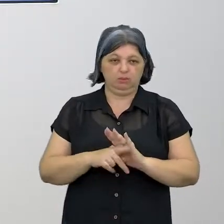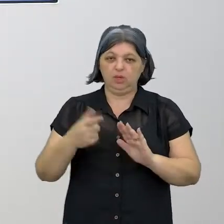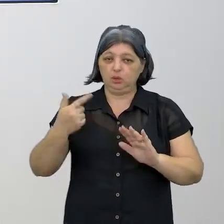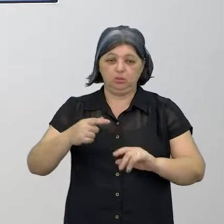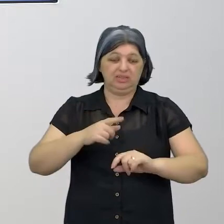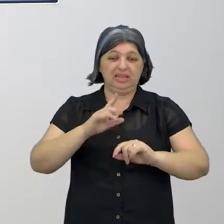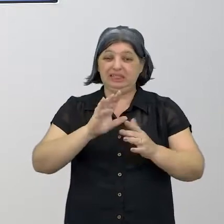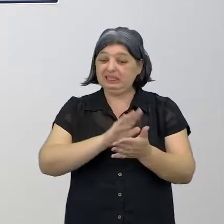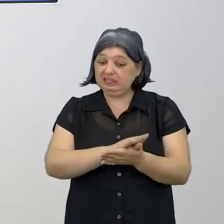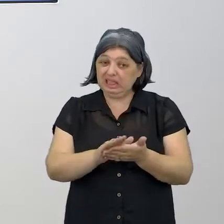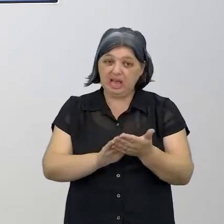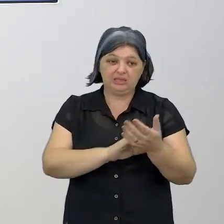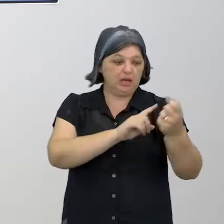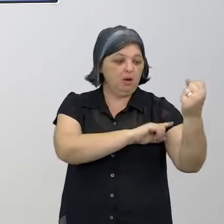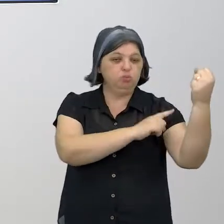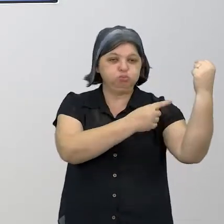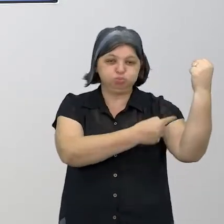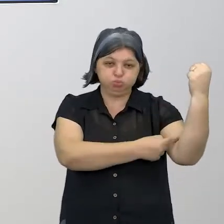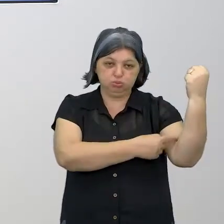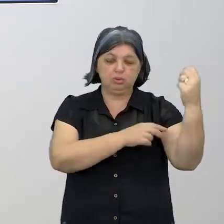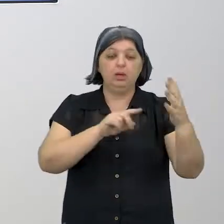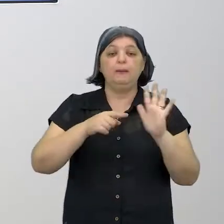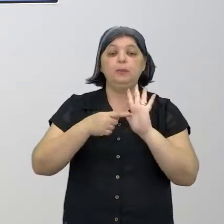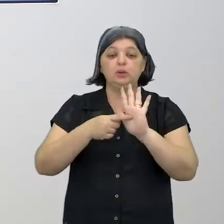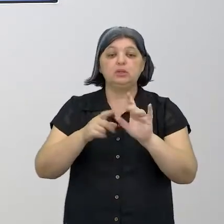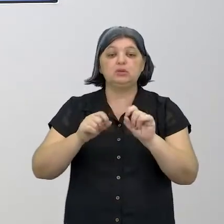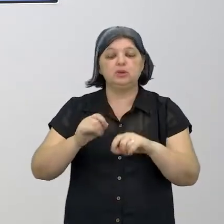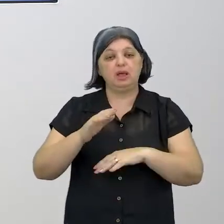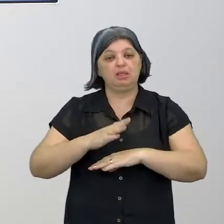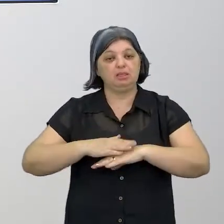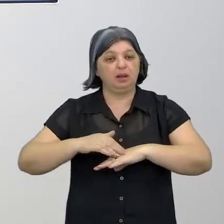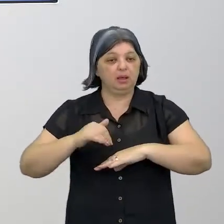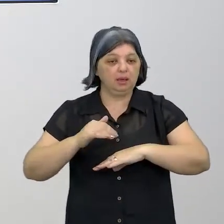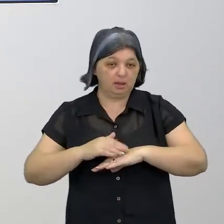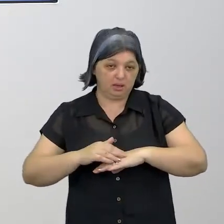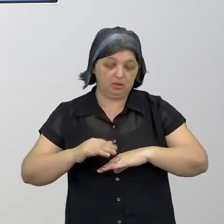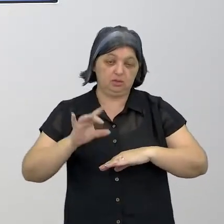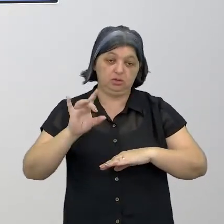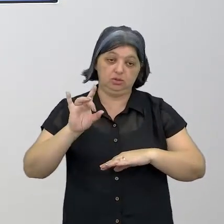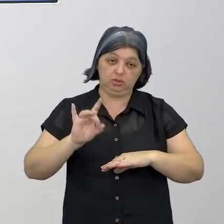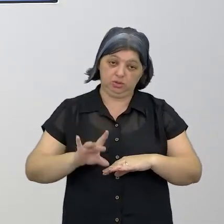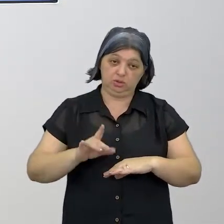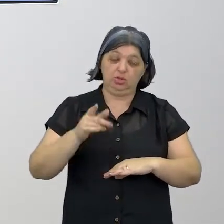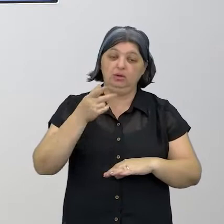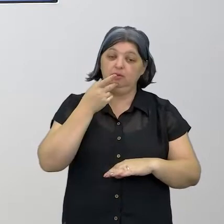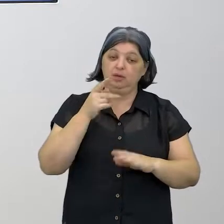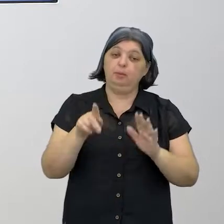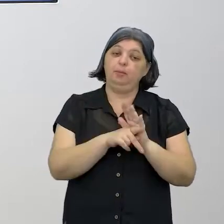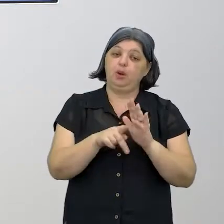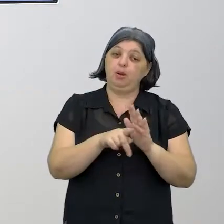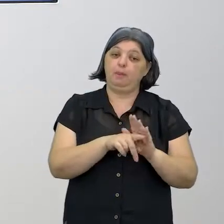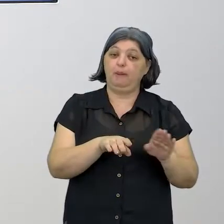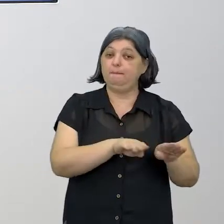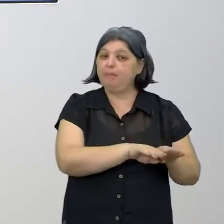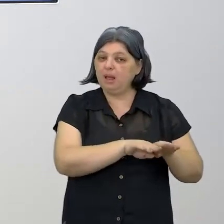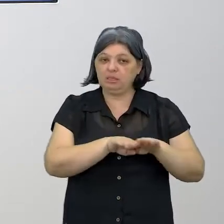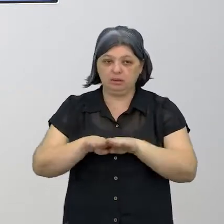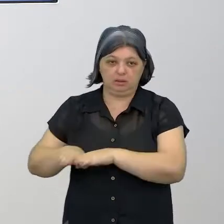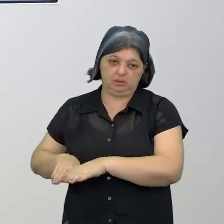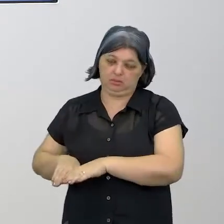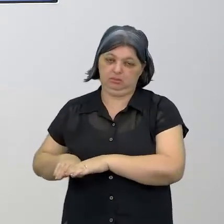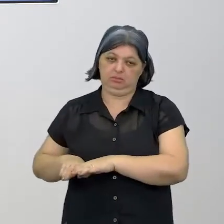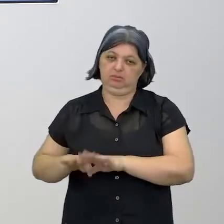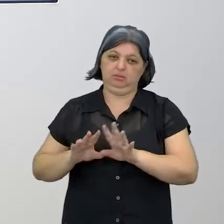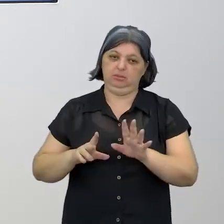muscular, que é aquela questão da delicadeza, entre aspas. Lembrando que a gente tá falando sobre padrões de estereótipo, eu não tô dizendo que isso tá certo ou nem